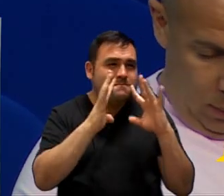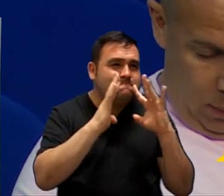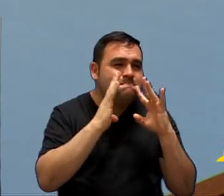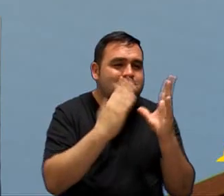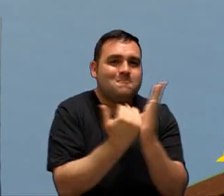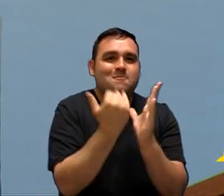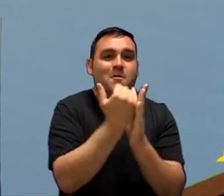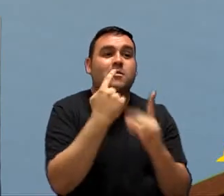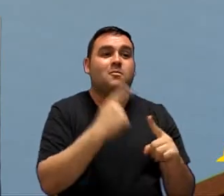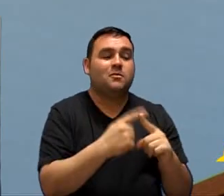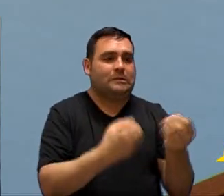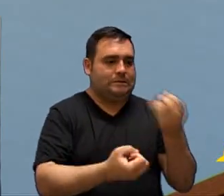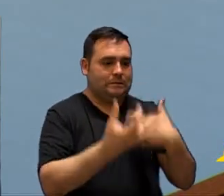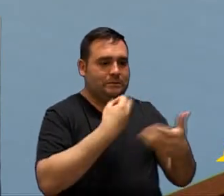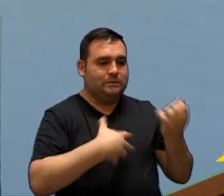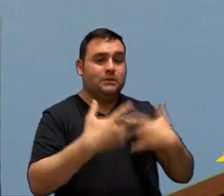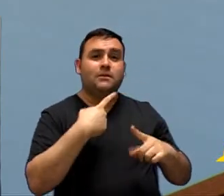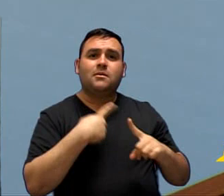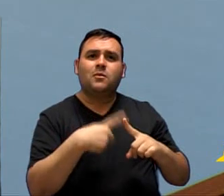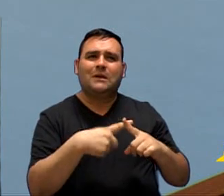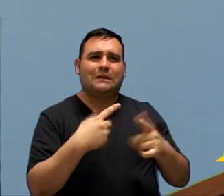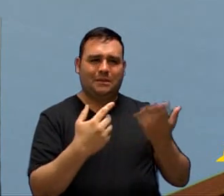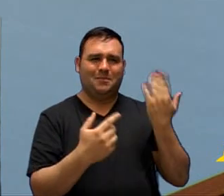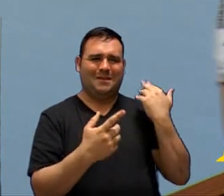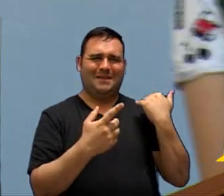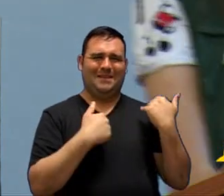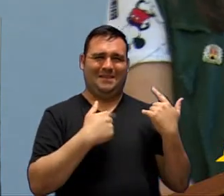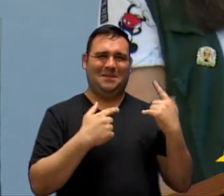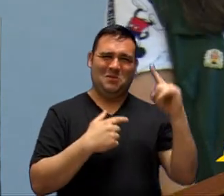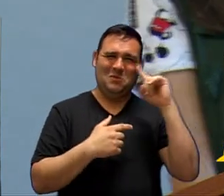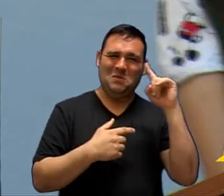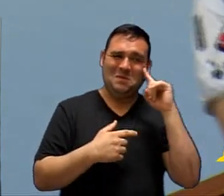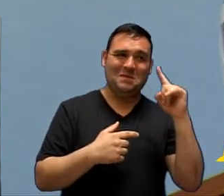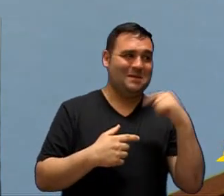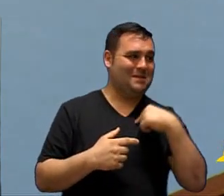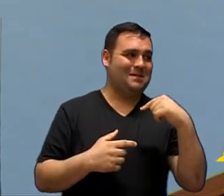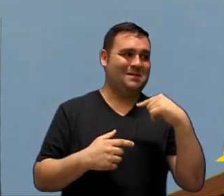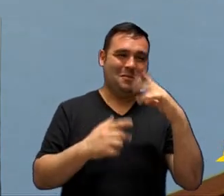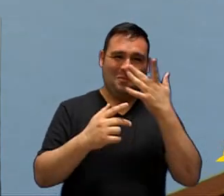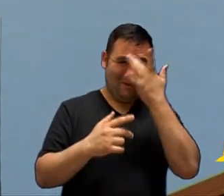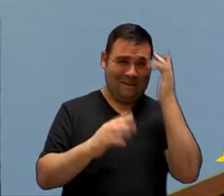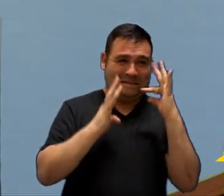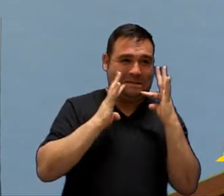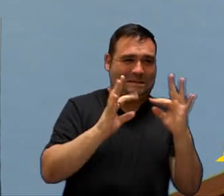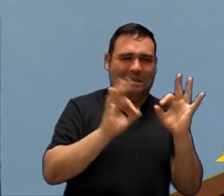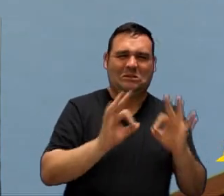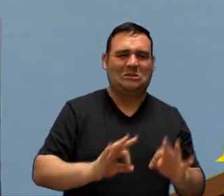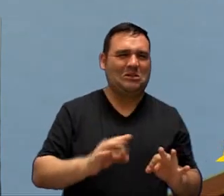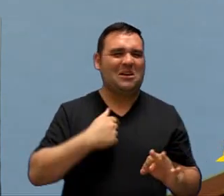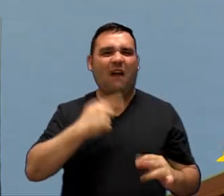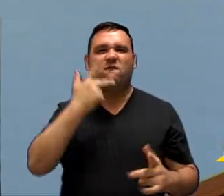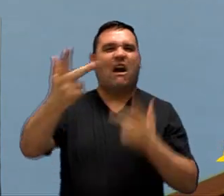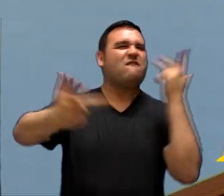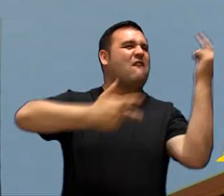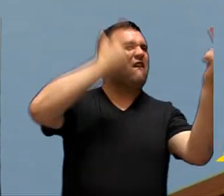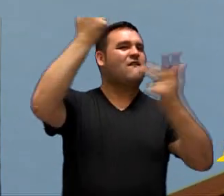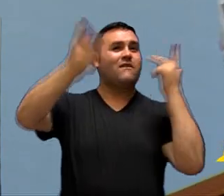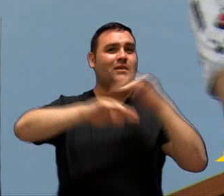pessoas, porque antes, nos meus dias a dias, eu não escutava ninguém. Eu só